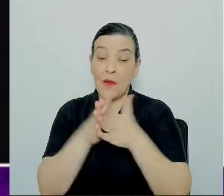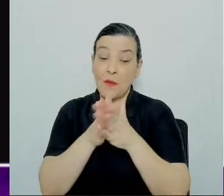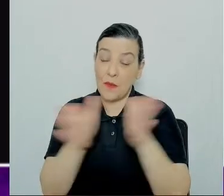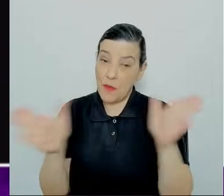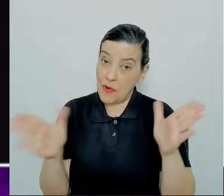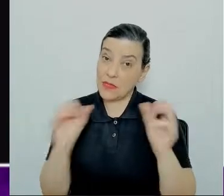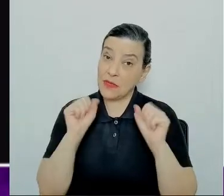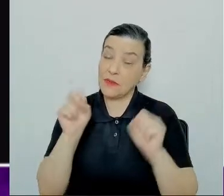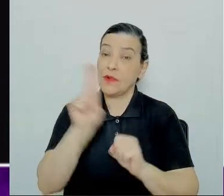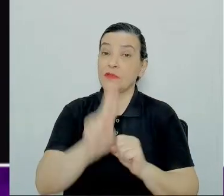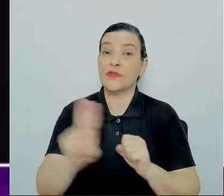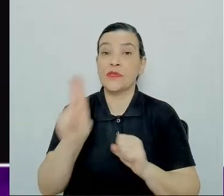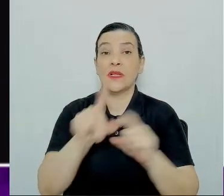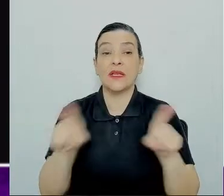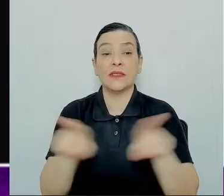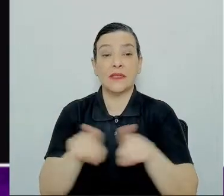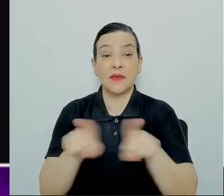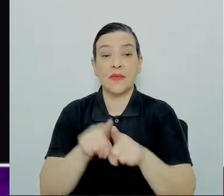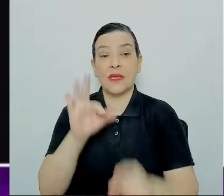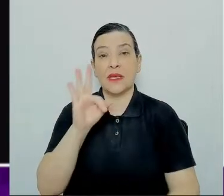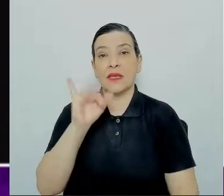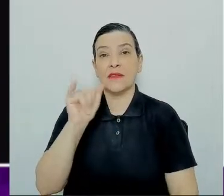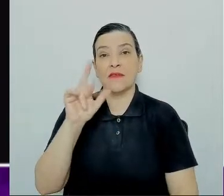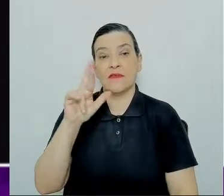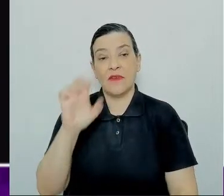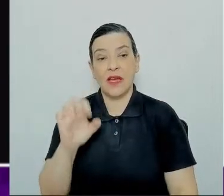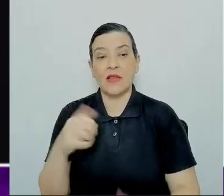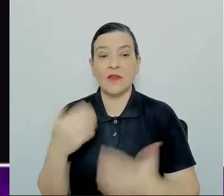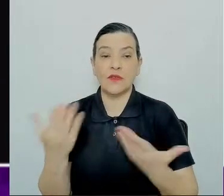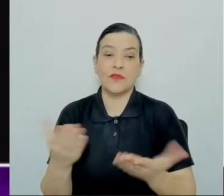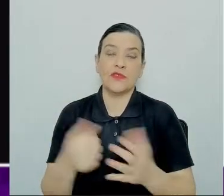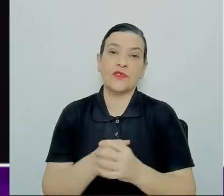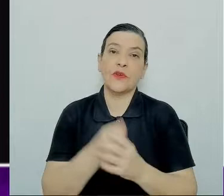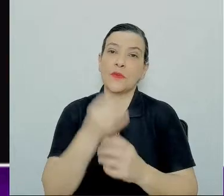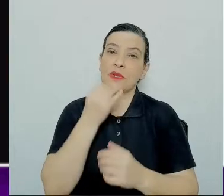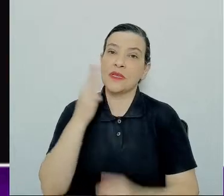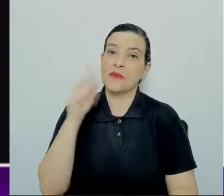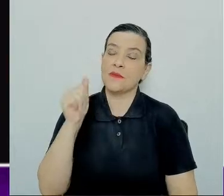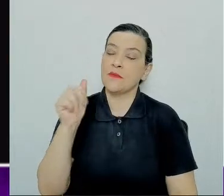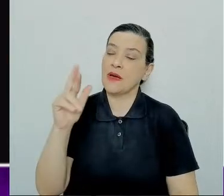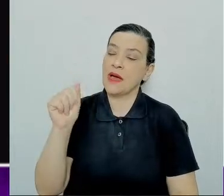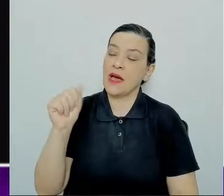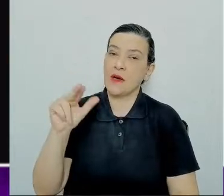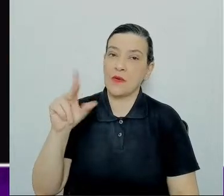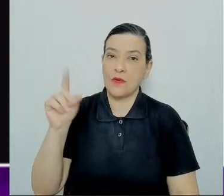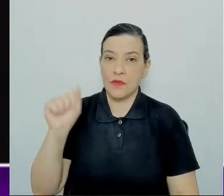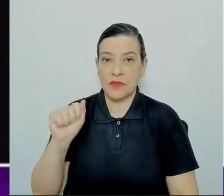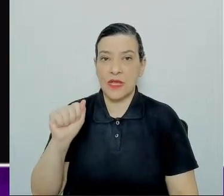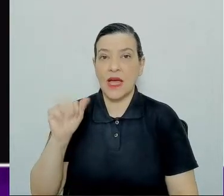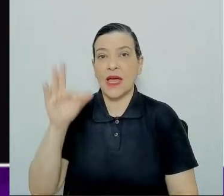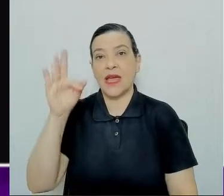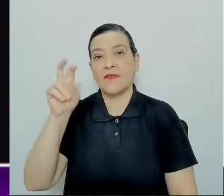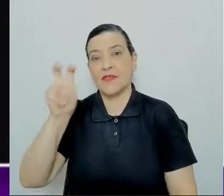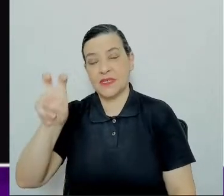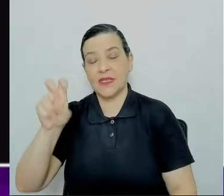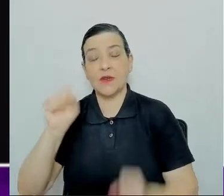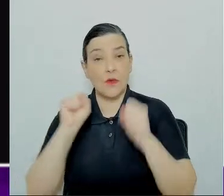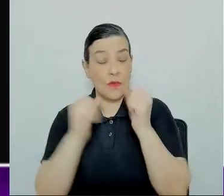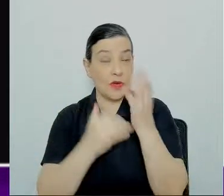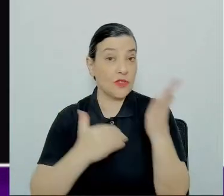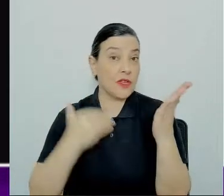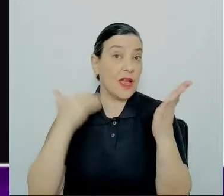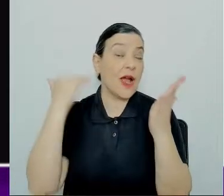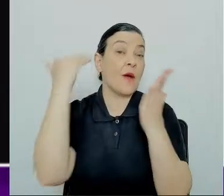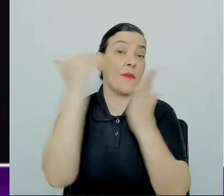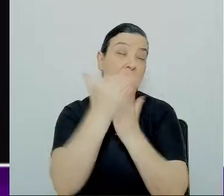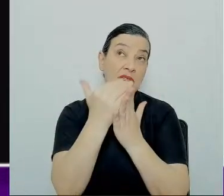utilizar também um firewall de um Cisco, um Barracuda, um F5, pode subir esse appliance virtual, ou